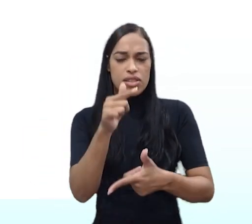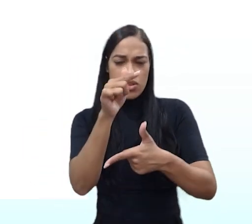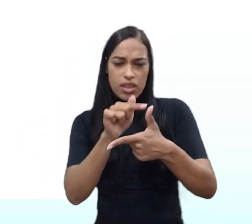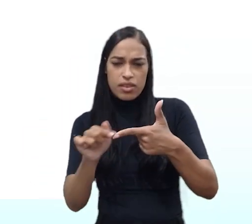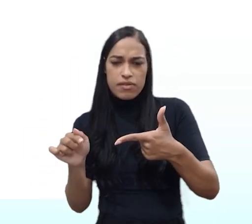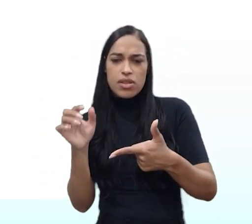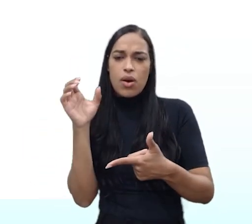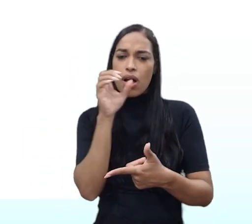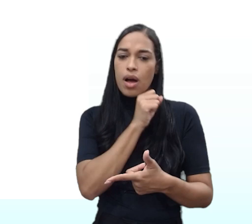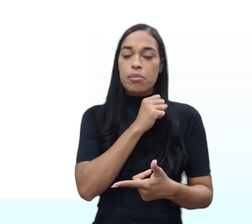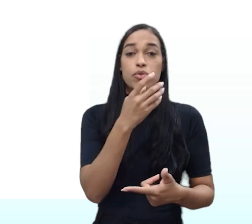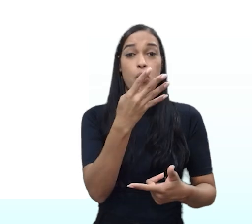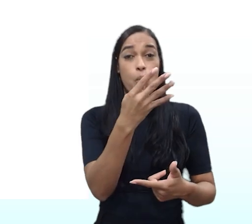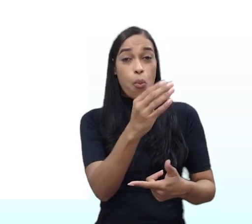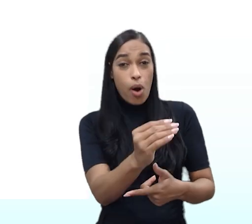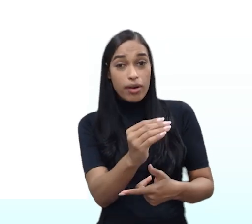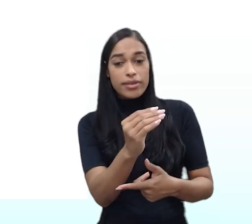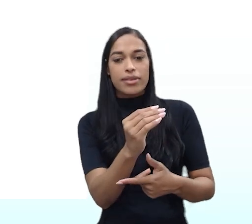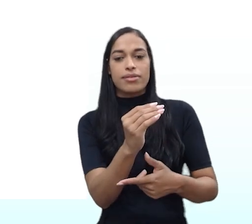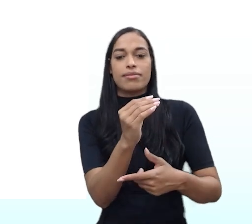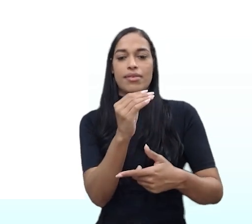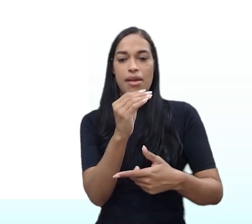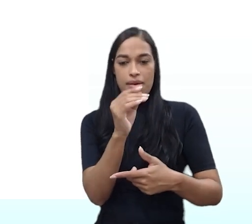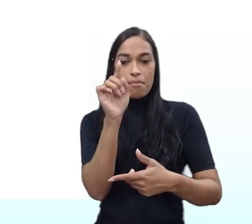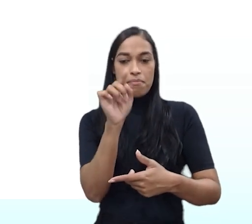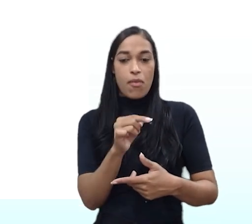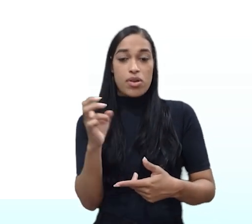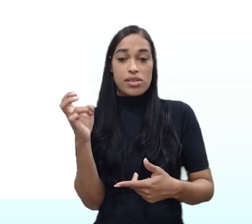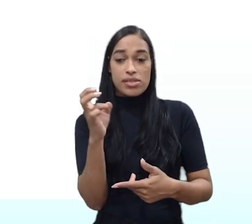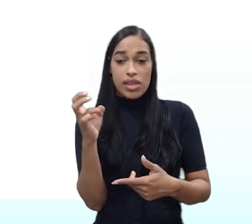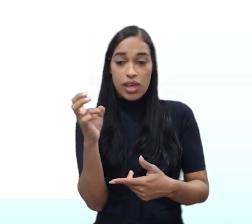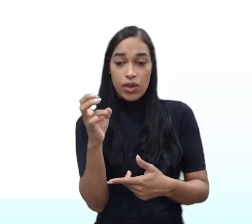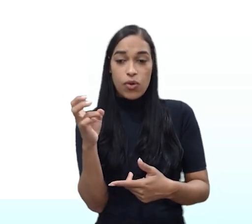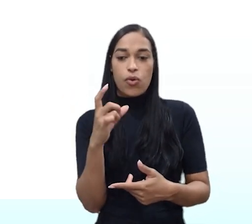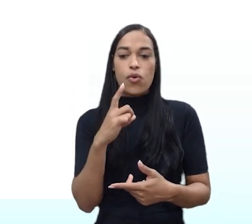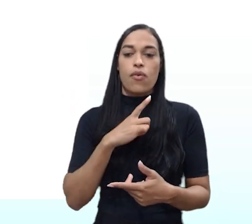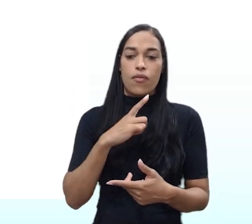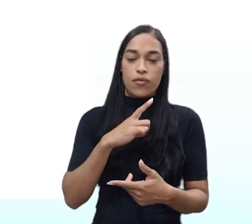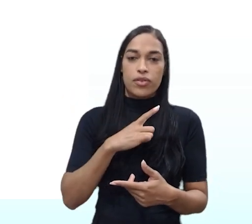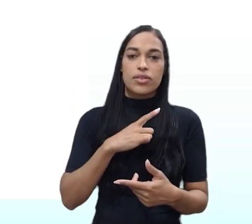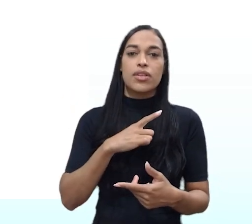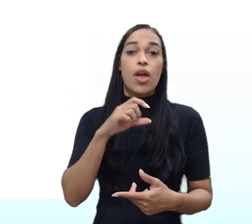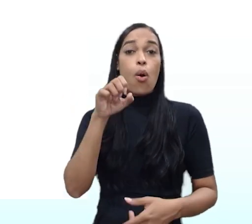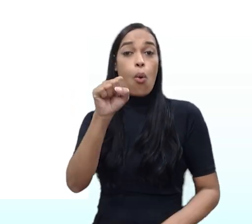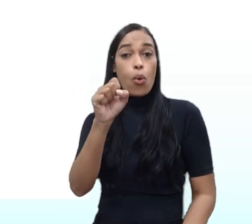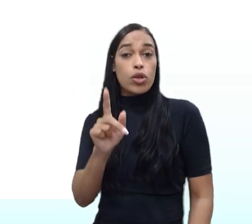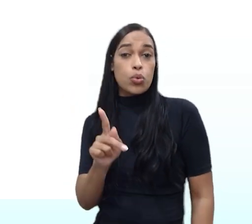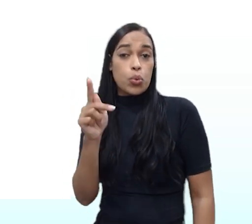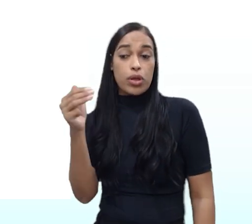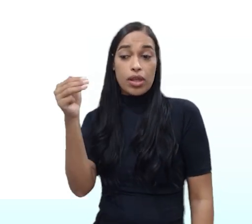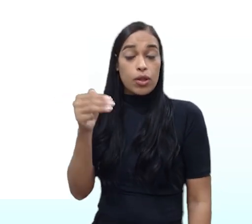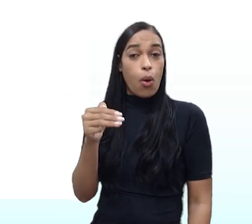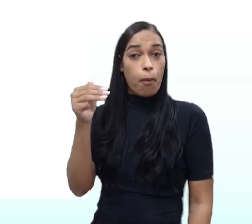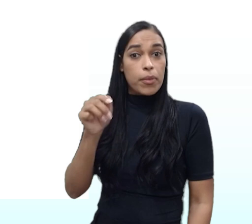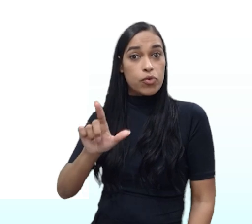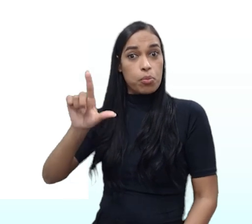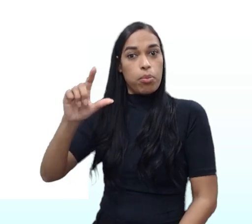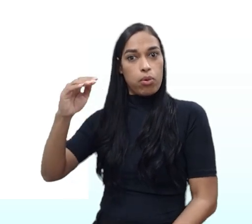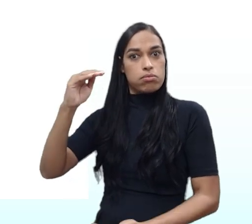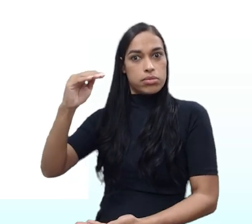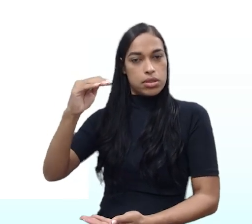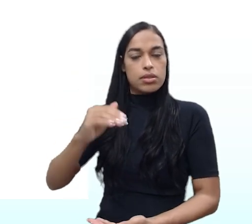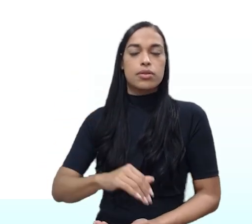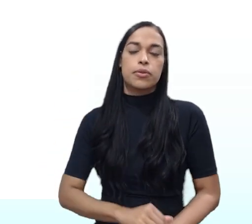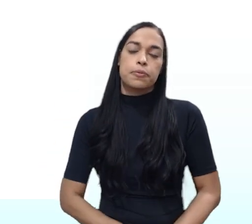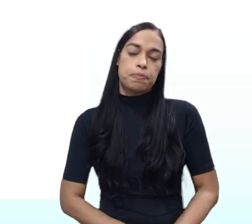uma divisão rápida aí, 40 por 5, eu vou ter mais ou menos aí 8 quilômetros por litro,